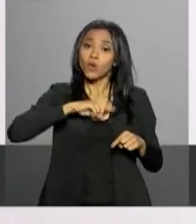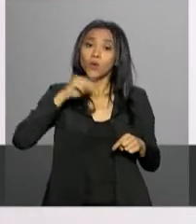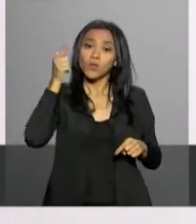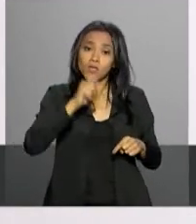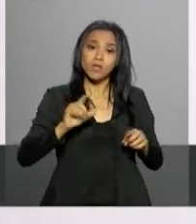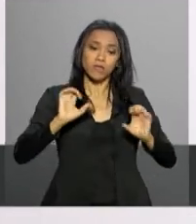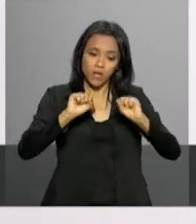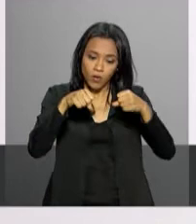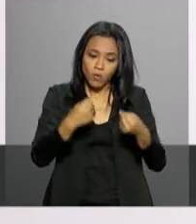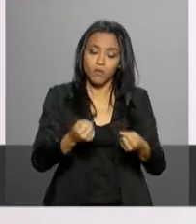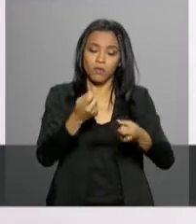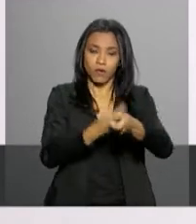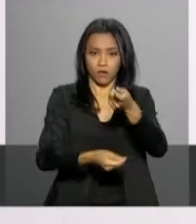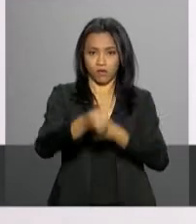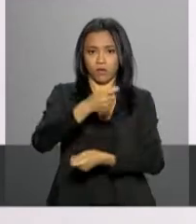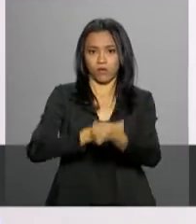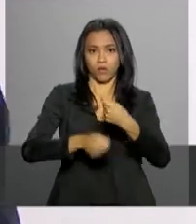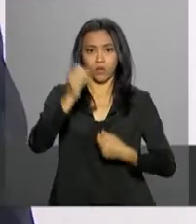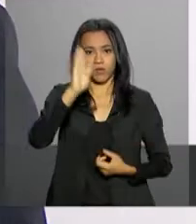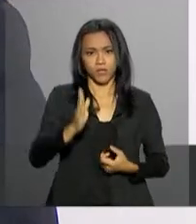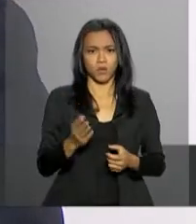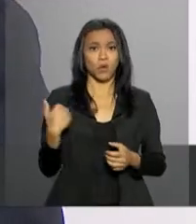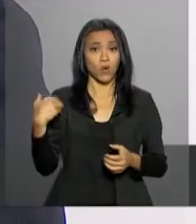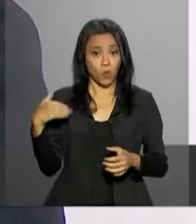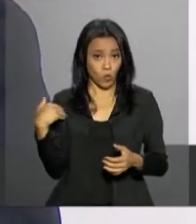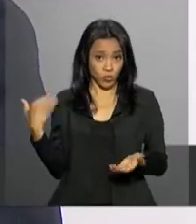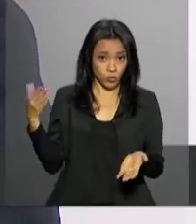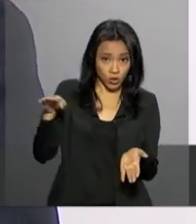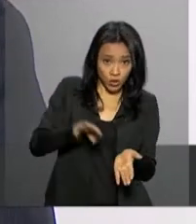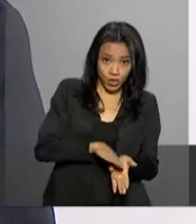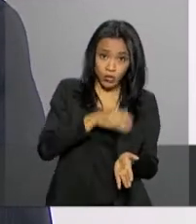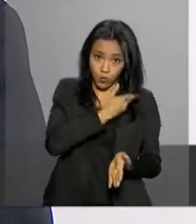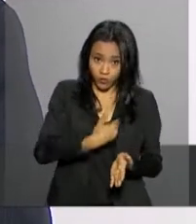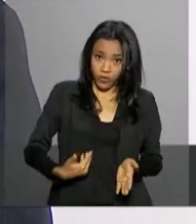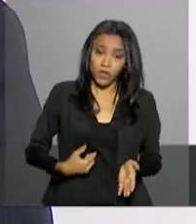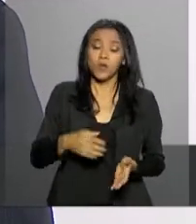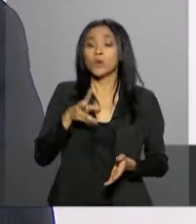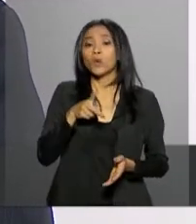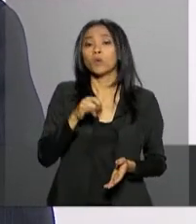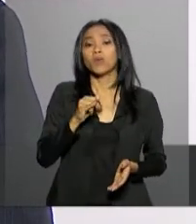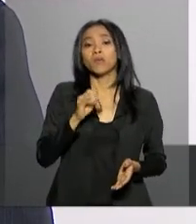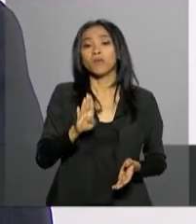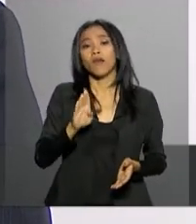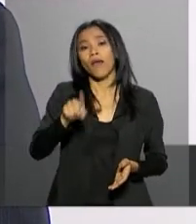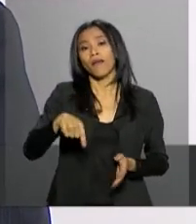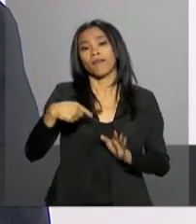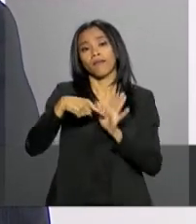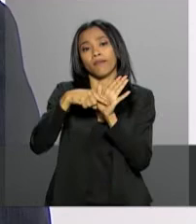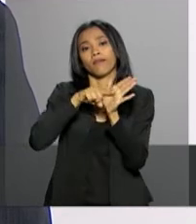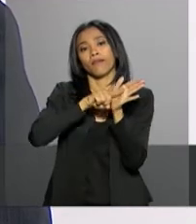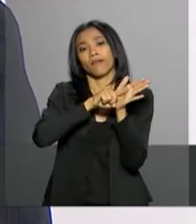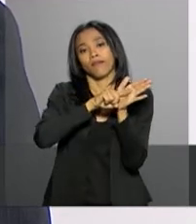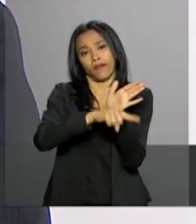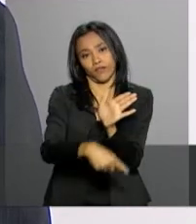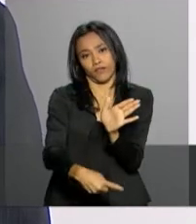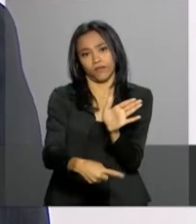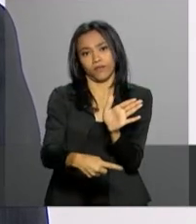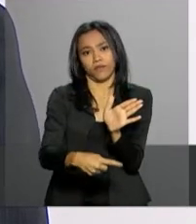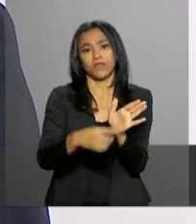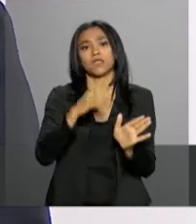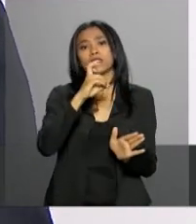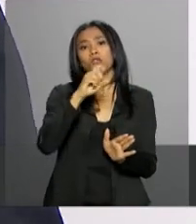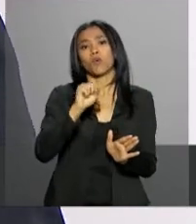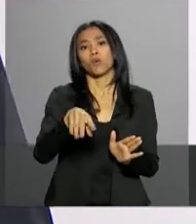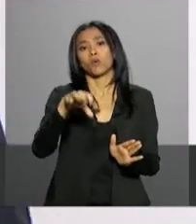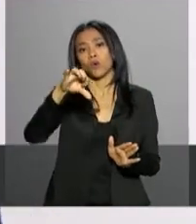chegamos aqui o pib era negativo em menos 5.9 quando chegou em dezembro